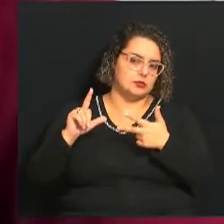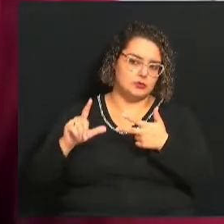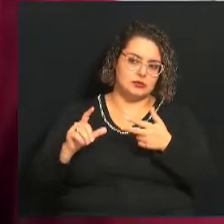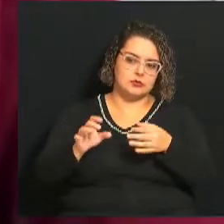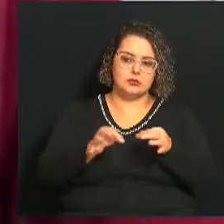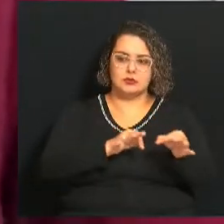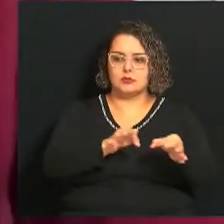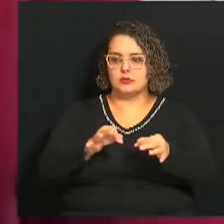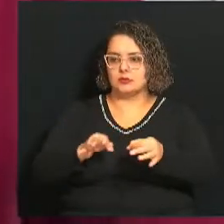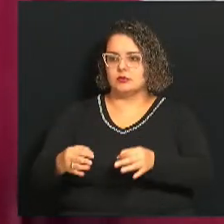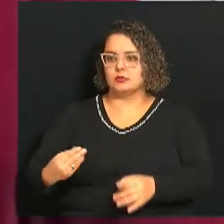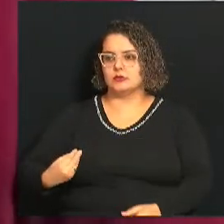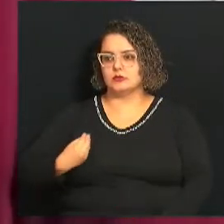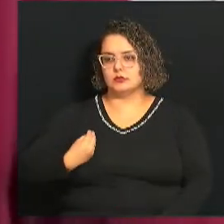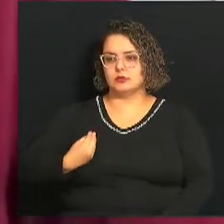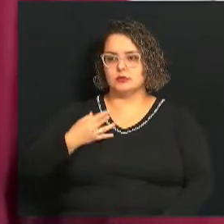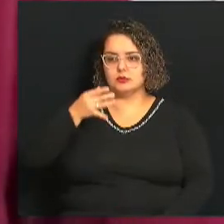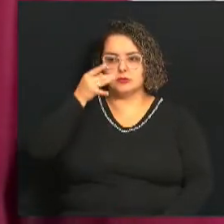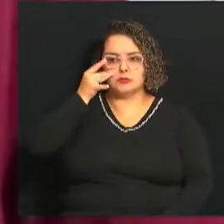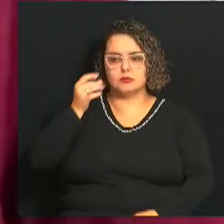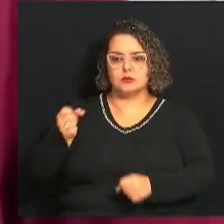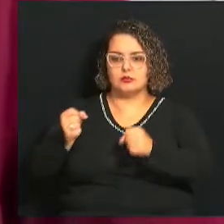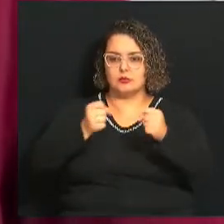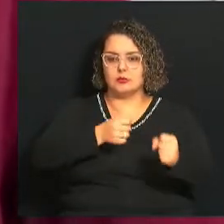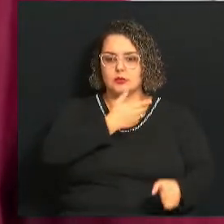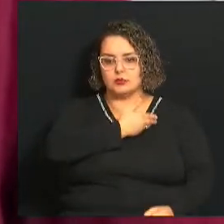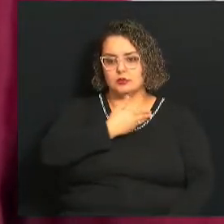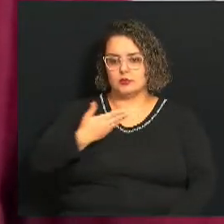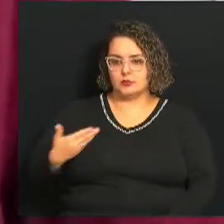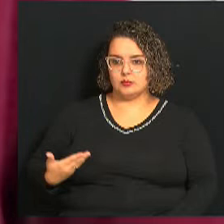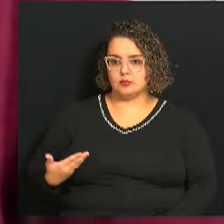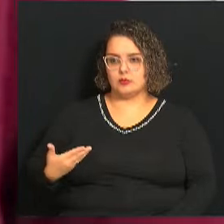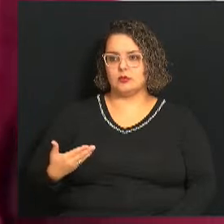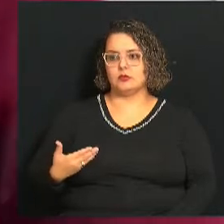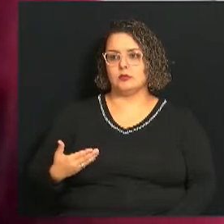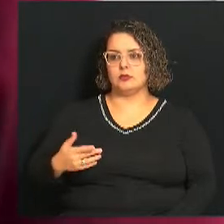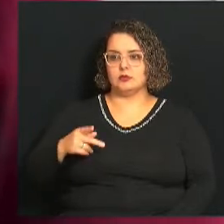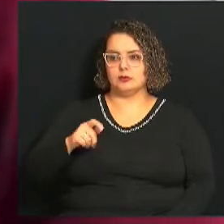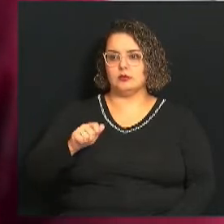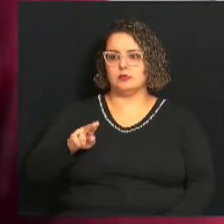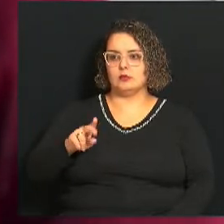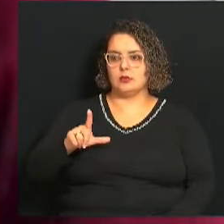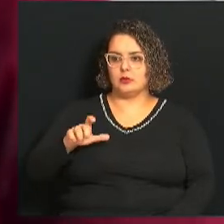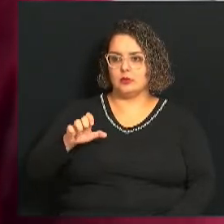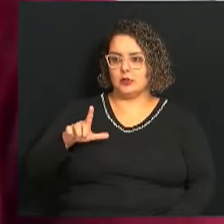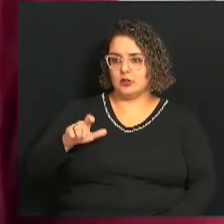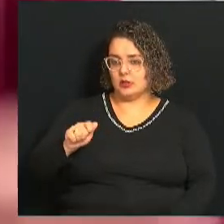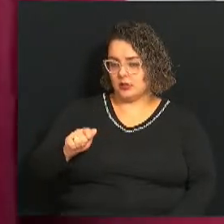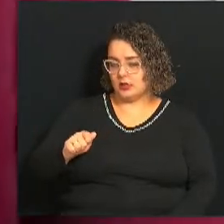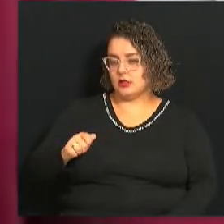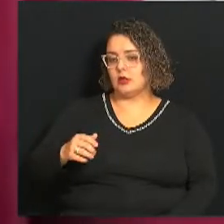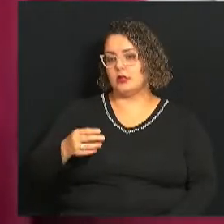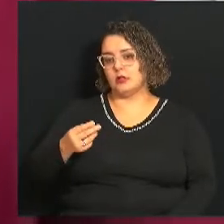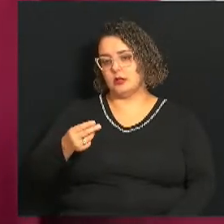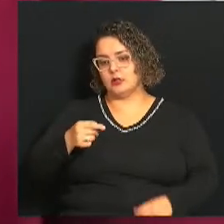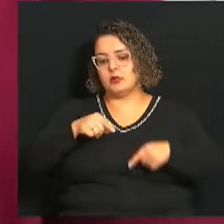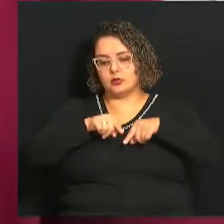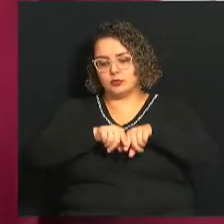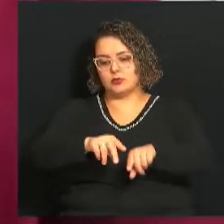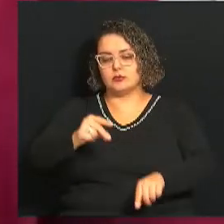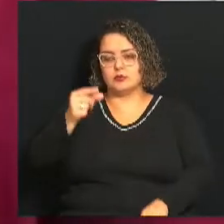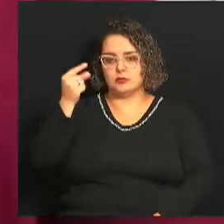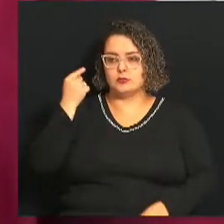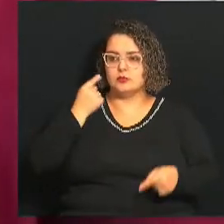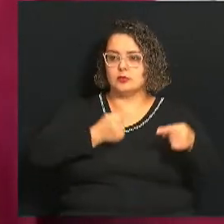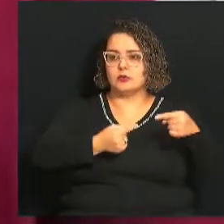organizações presentes, do Poder Público aqui, que em nome do Paulela, já é nosso parceiro, para poder debater